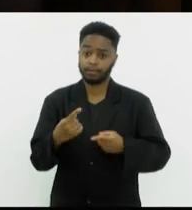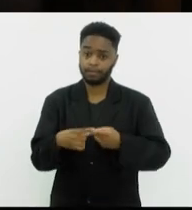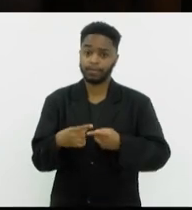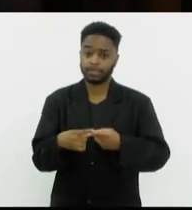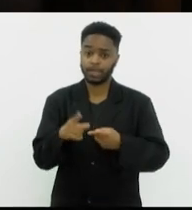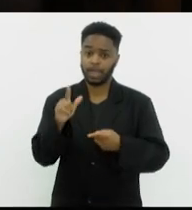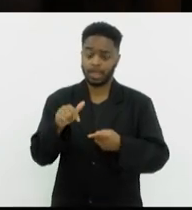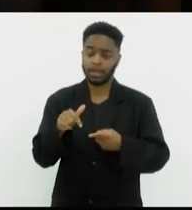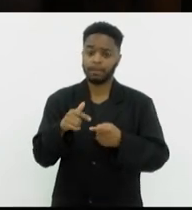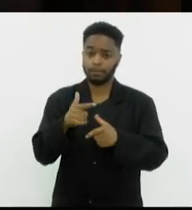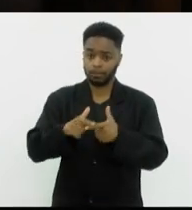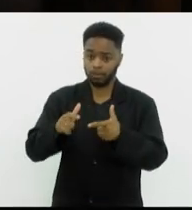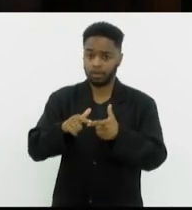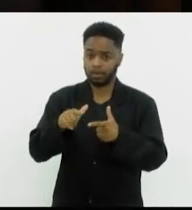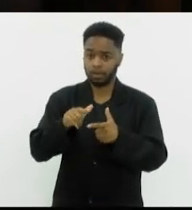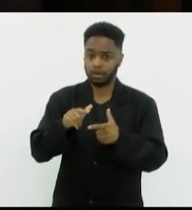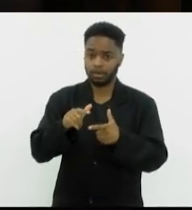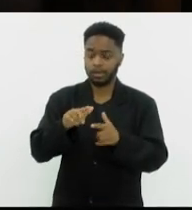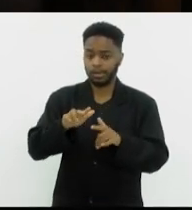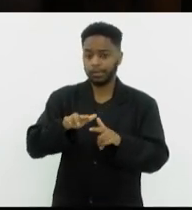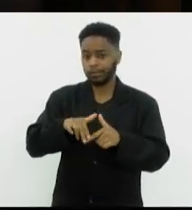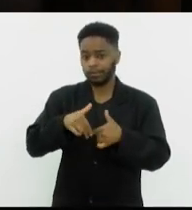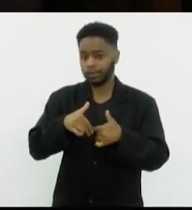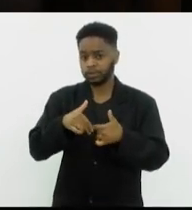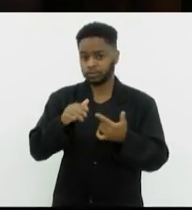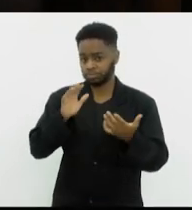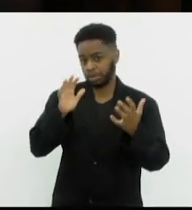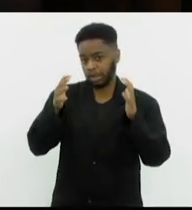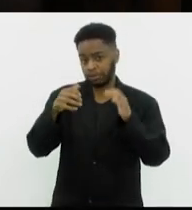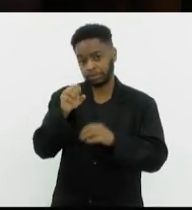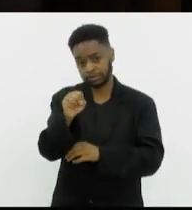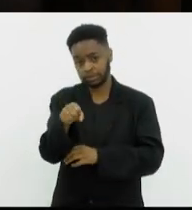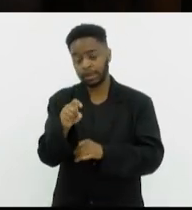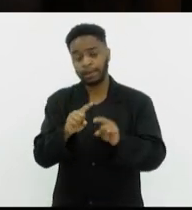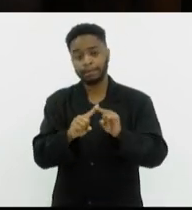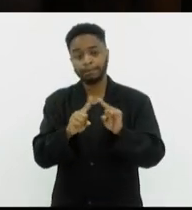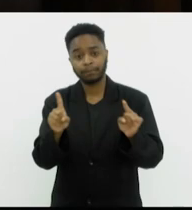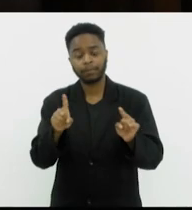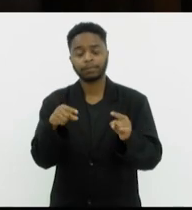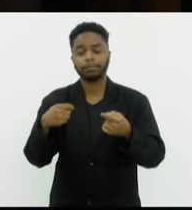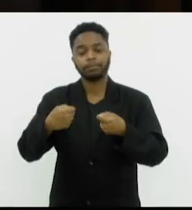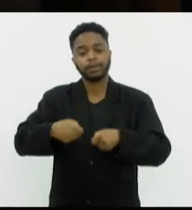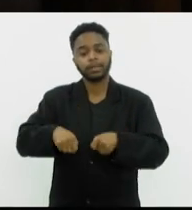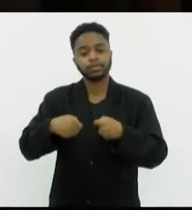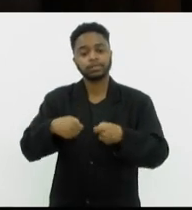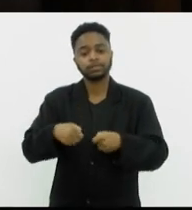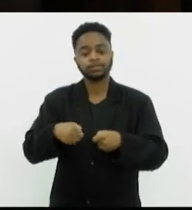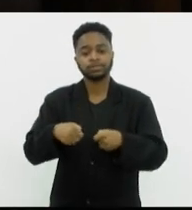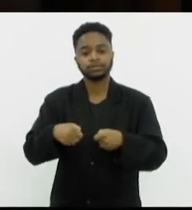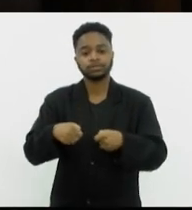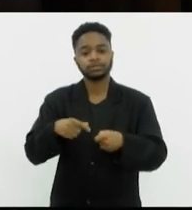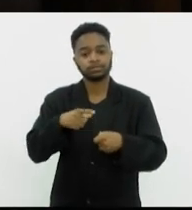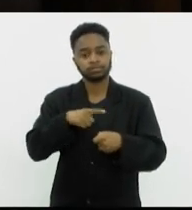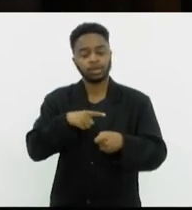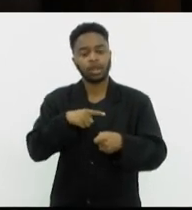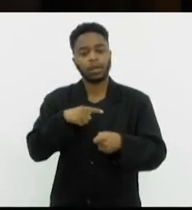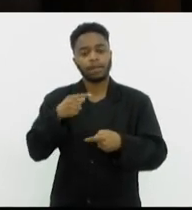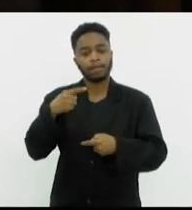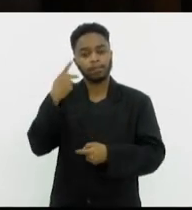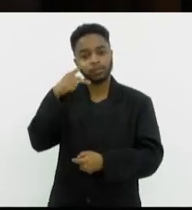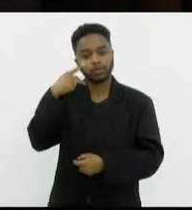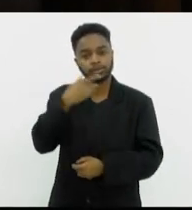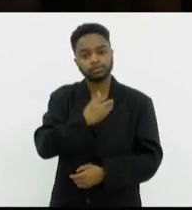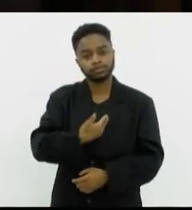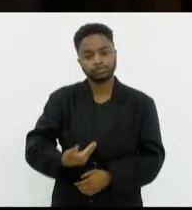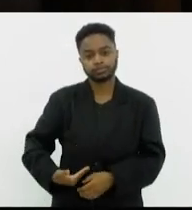catástrofe ambiental? Sim, é uma catástrofe ambiental. Mas é preciso nós termos políticas públicas, é